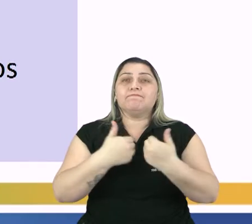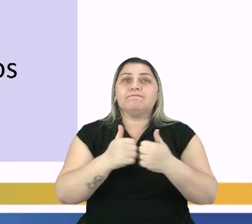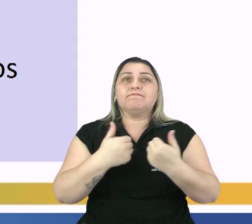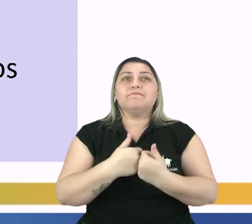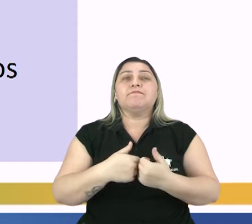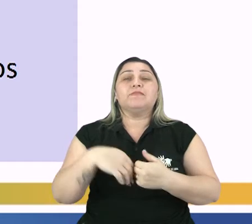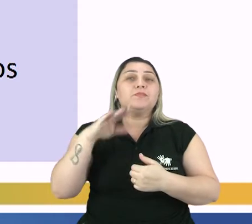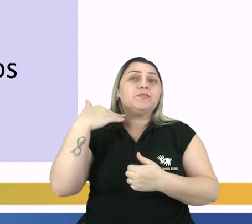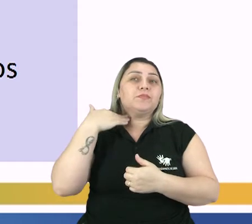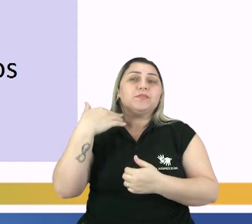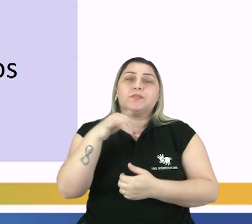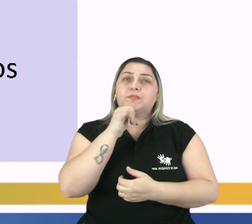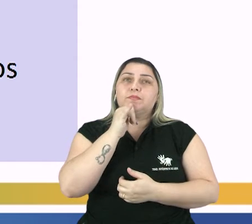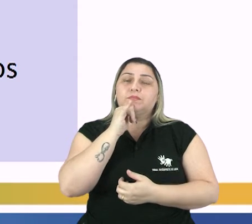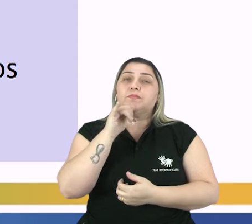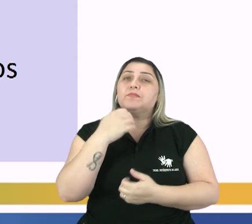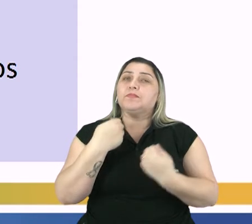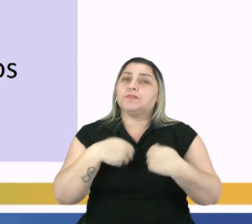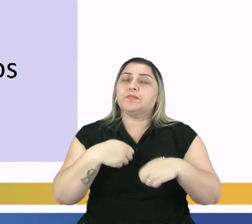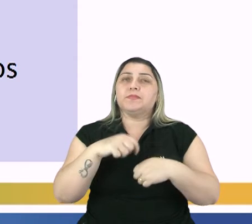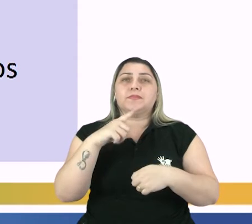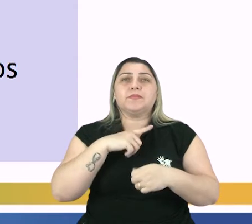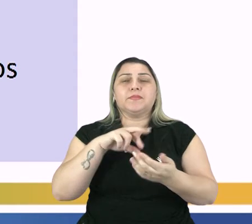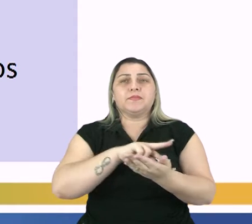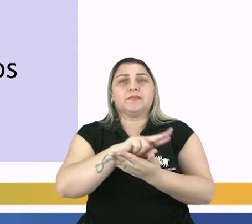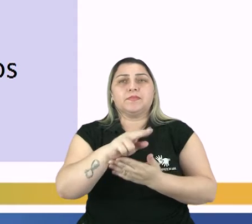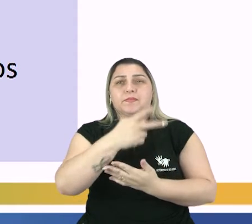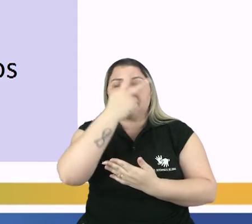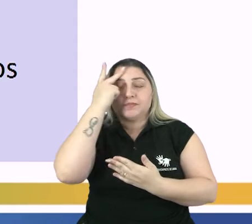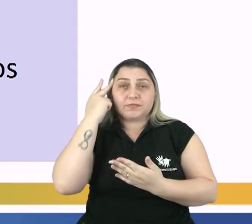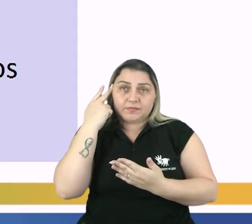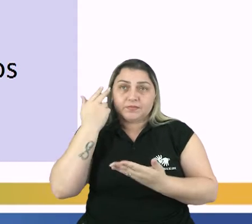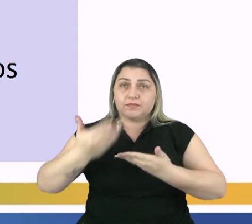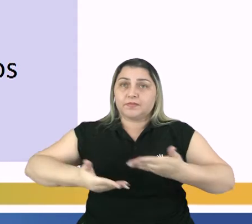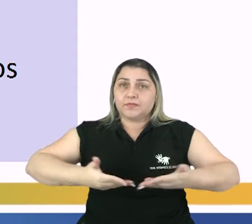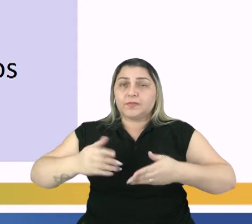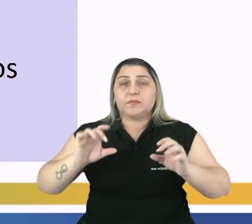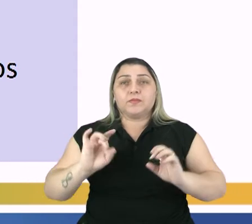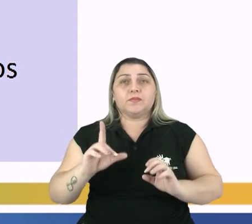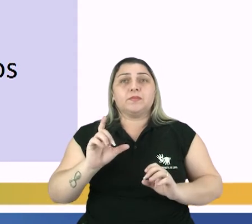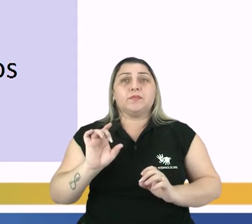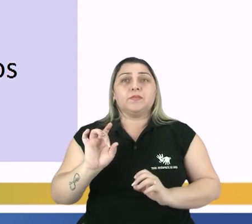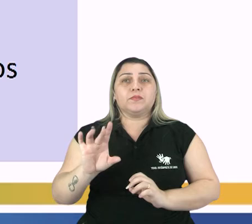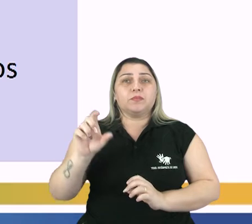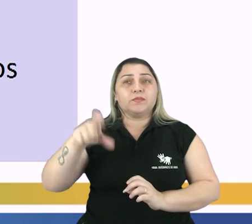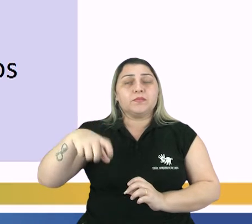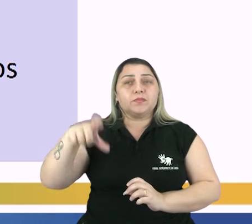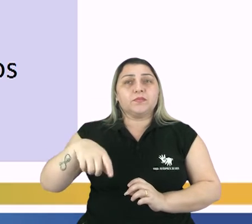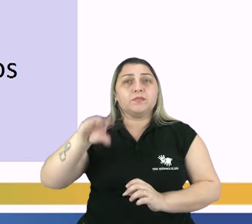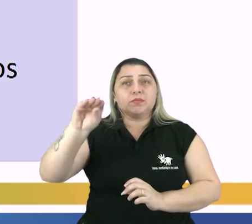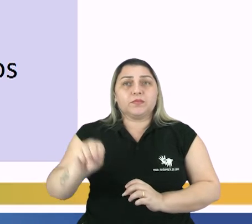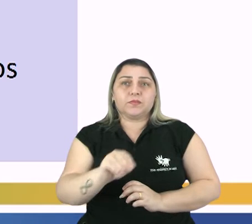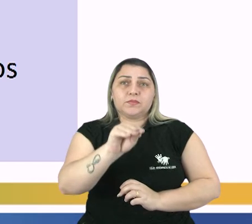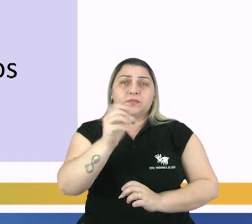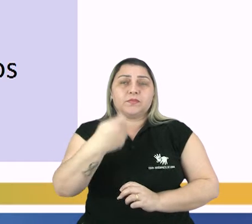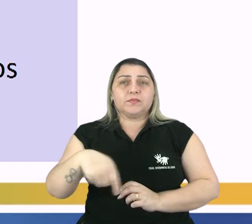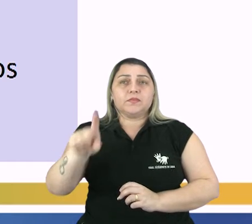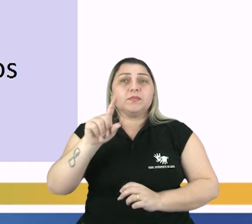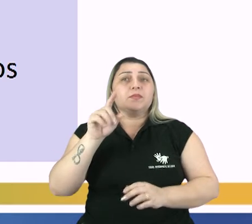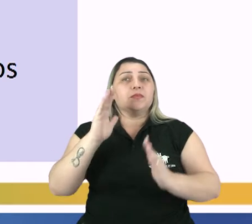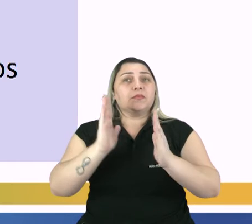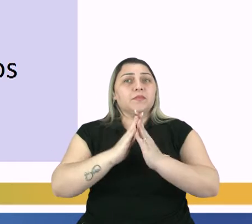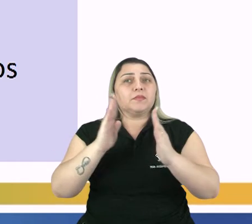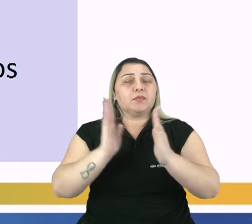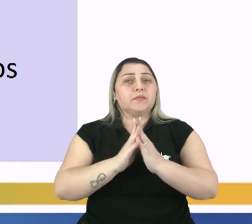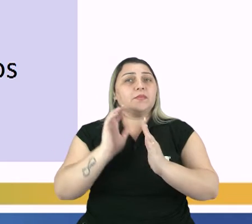Os bancos, por exemplo, antigamente você tinha que ter várias pessoas para atender ali. Hoje você, com cartão, você transfere, às vezes nem precisa ir lá em casa, você